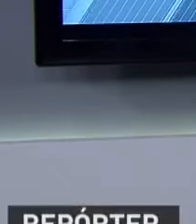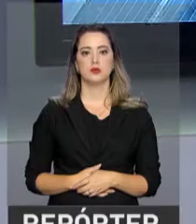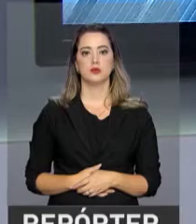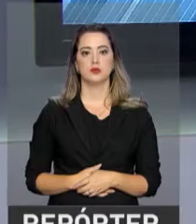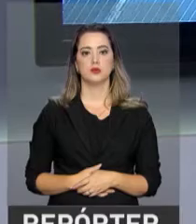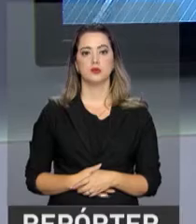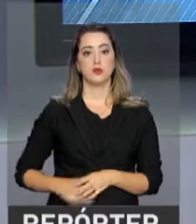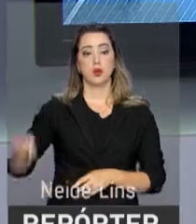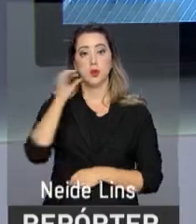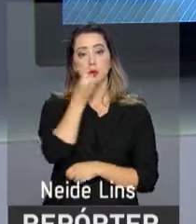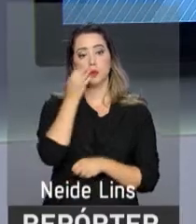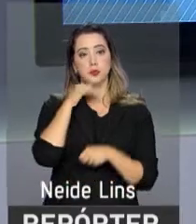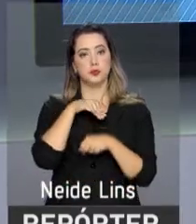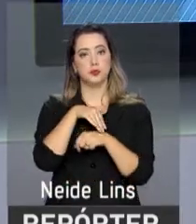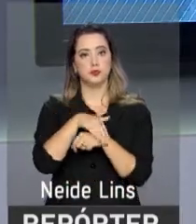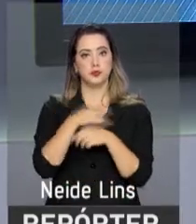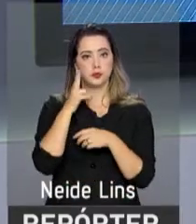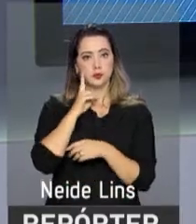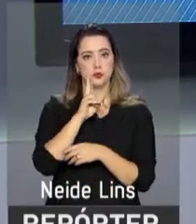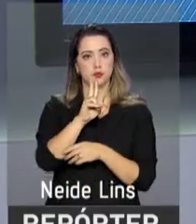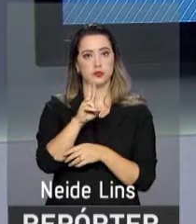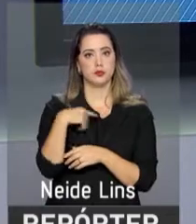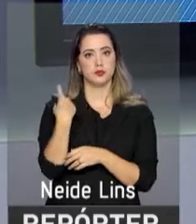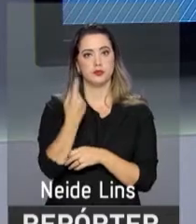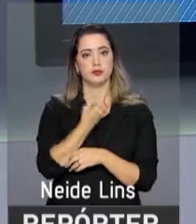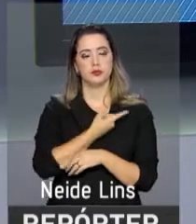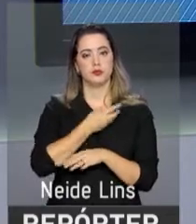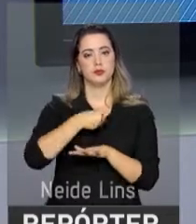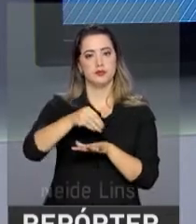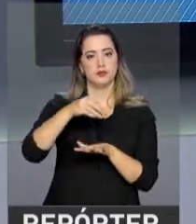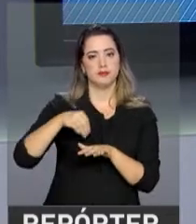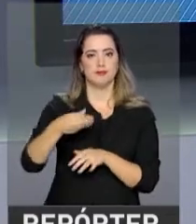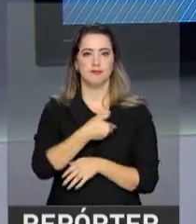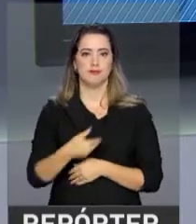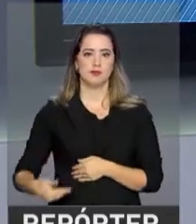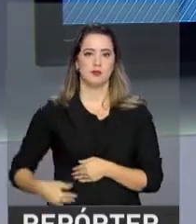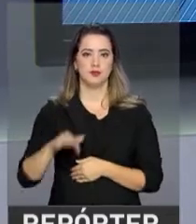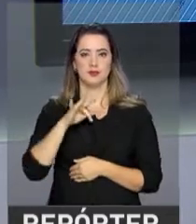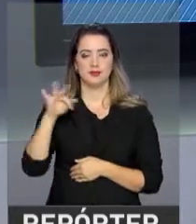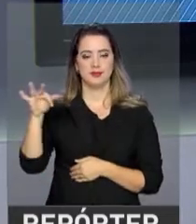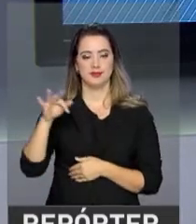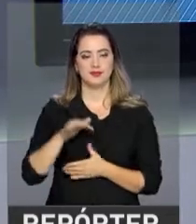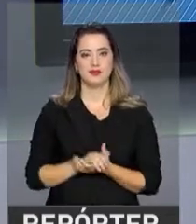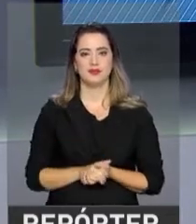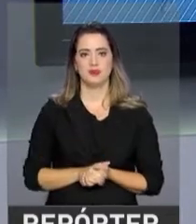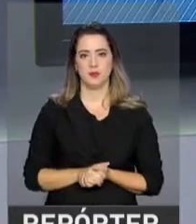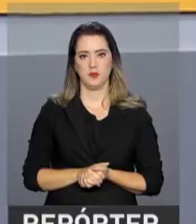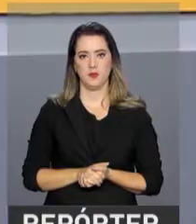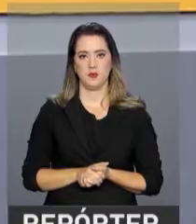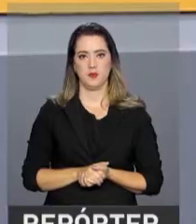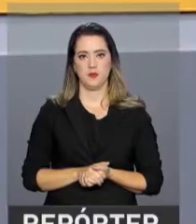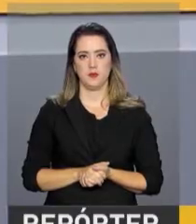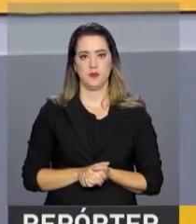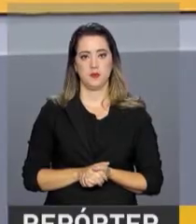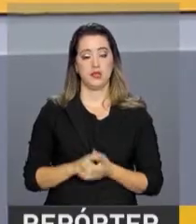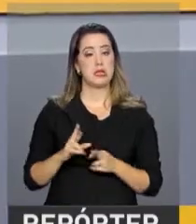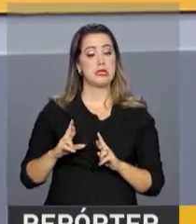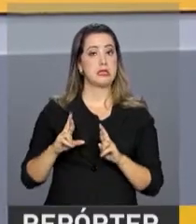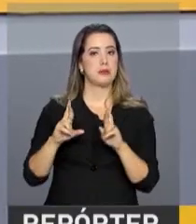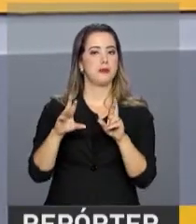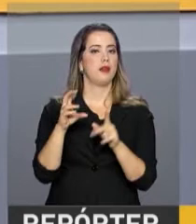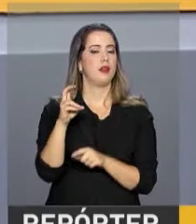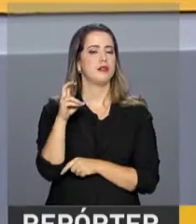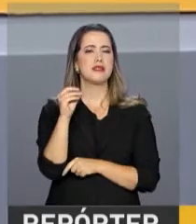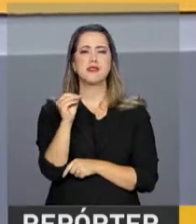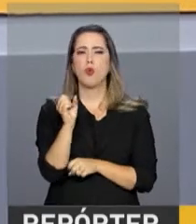Olá, boa noite. Acompanhe com a gente as notícias do governo federal em mais uma edição do Repórter NBR. Esperada há mais